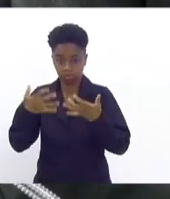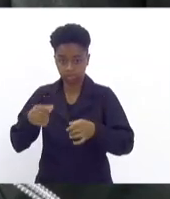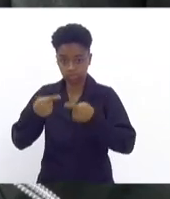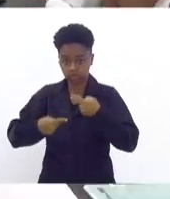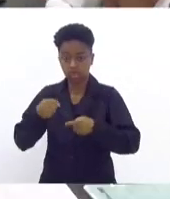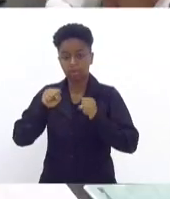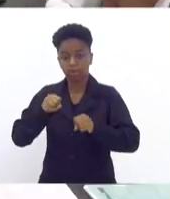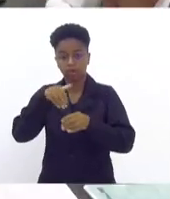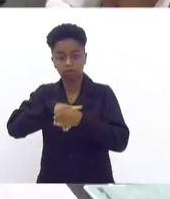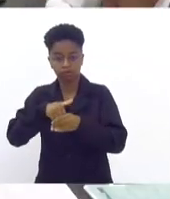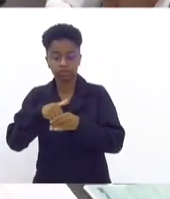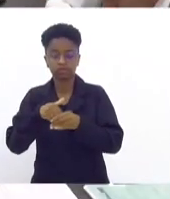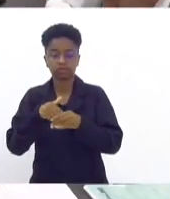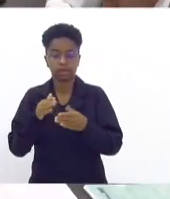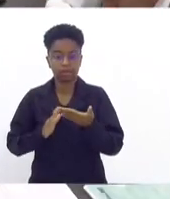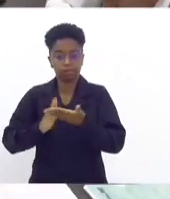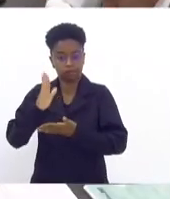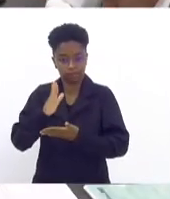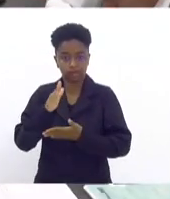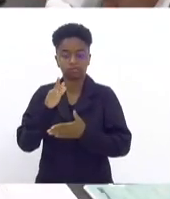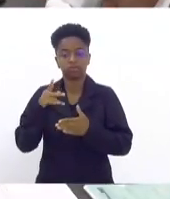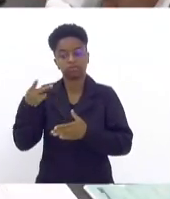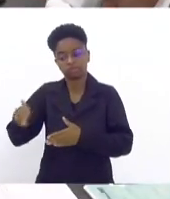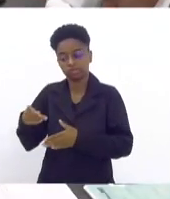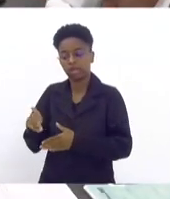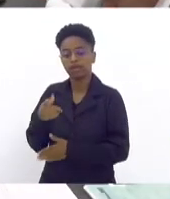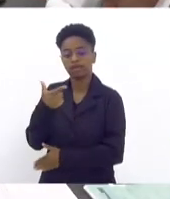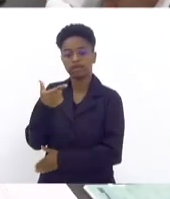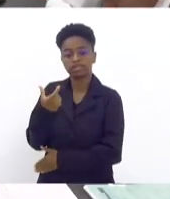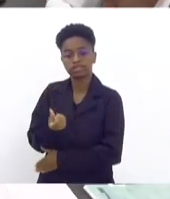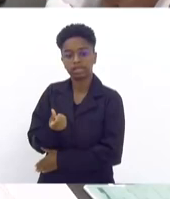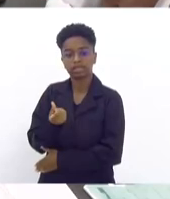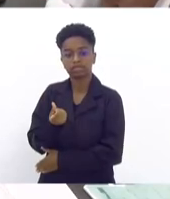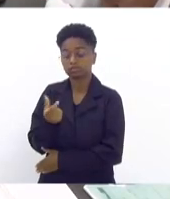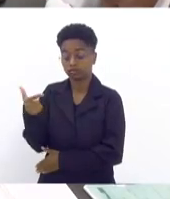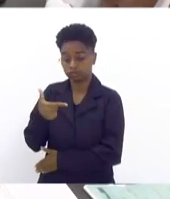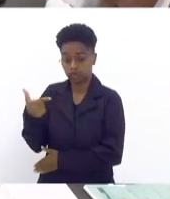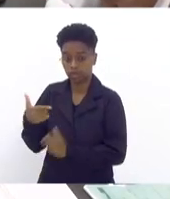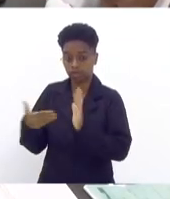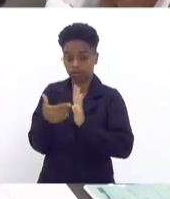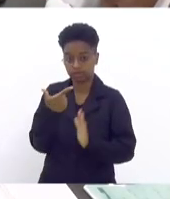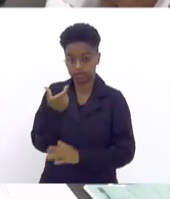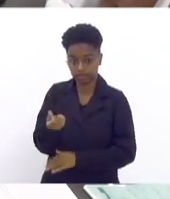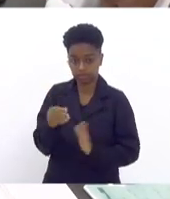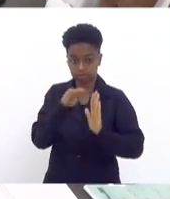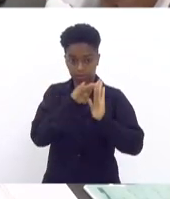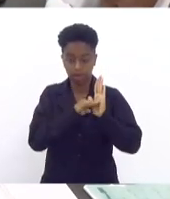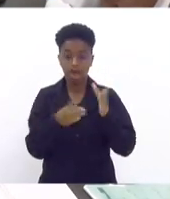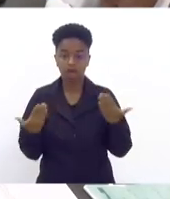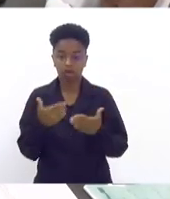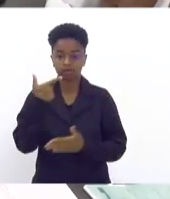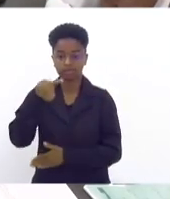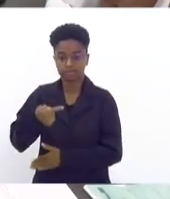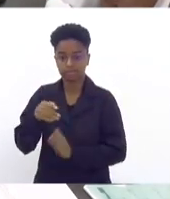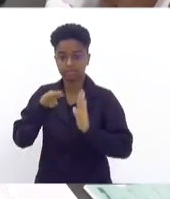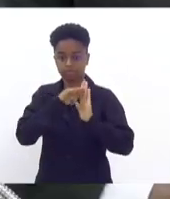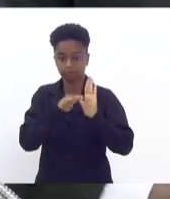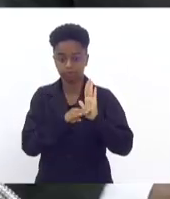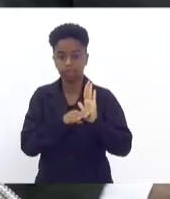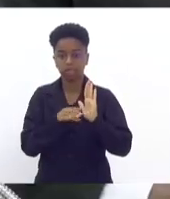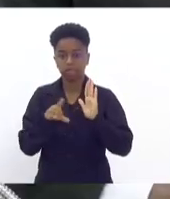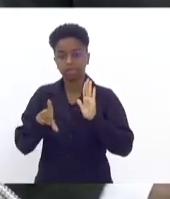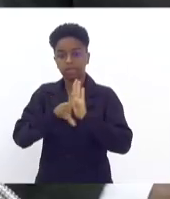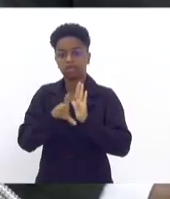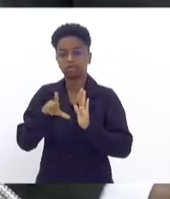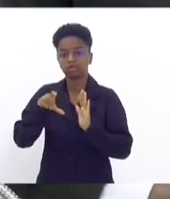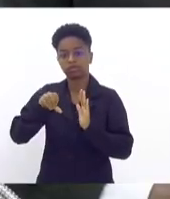permanência como estão, aprovado o parecer do relator do 26, do 22 ao 26 da pauta. Passamos então ao 27 da pauta, é o projeto de lei 92